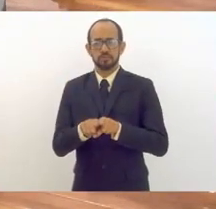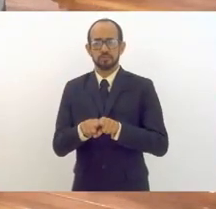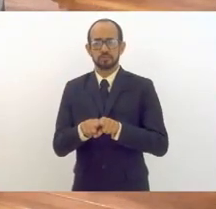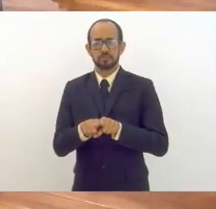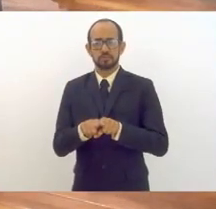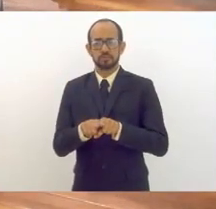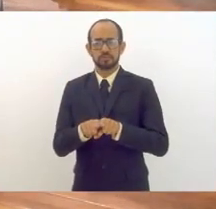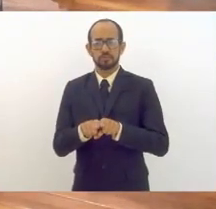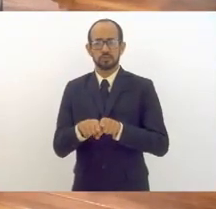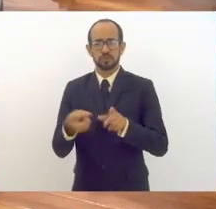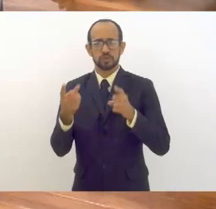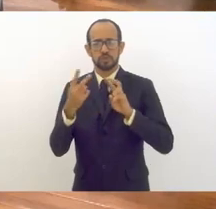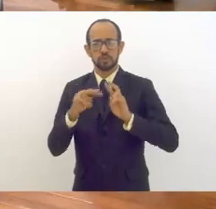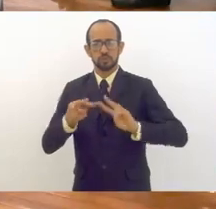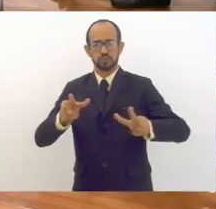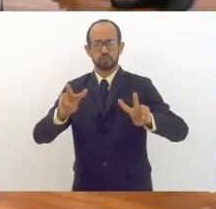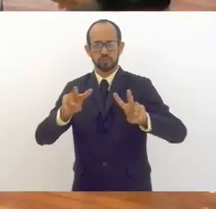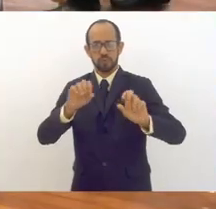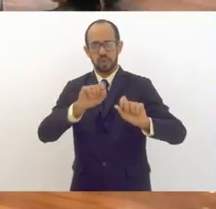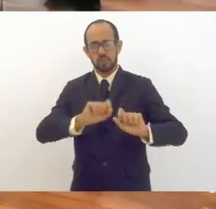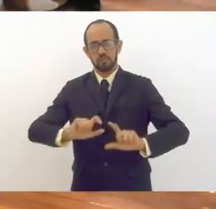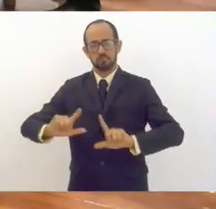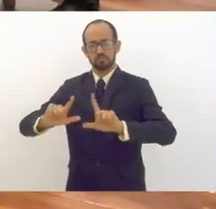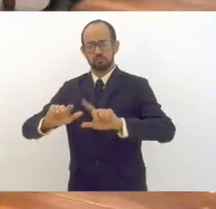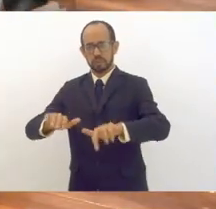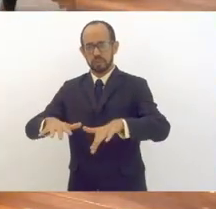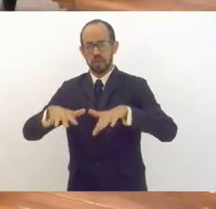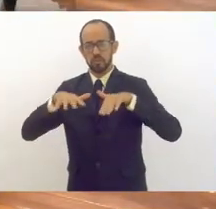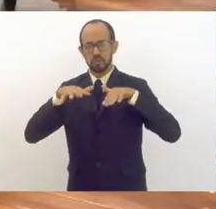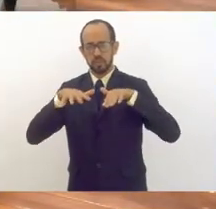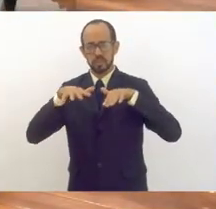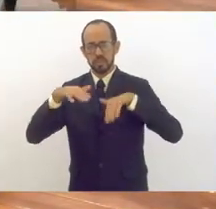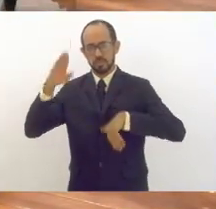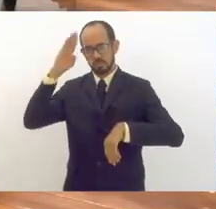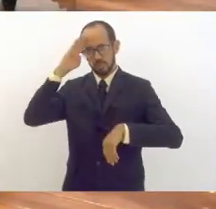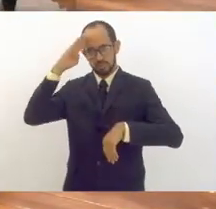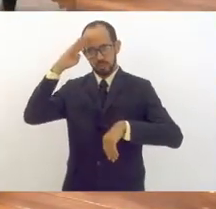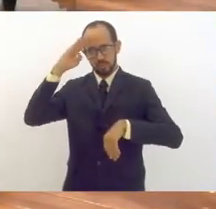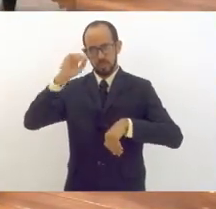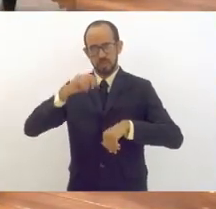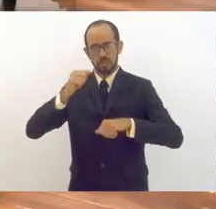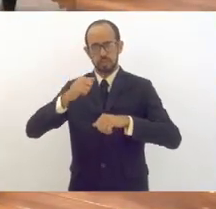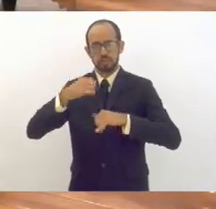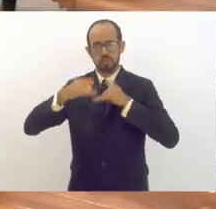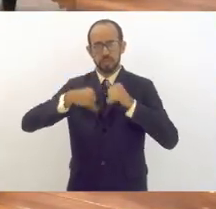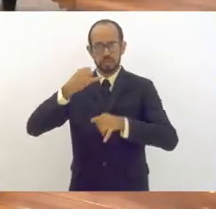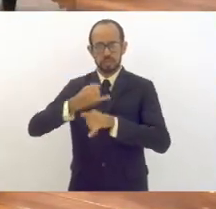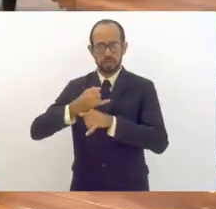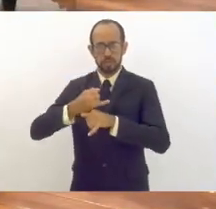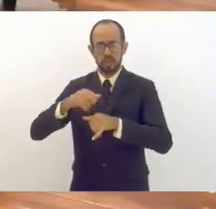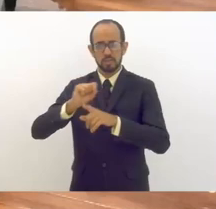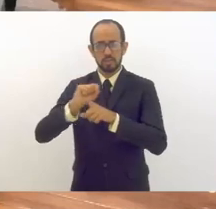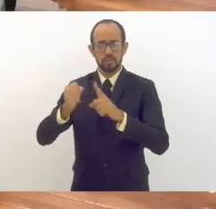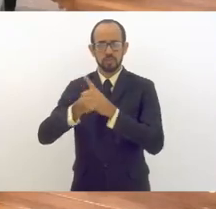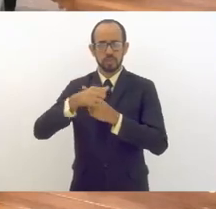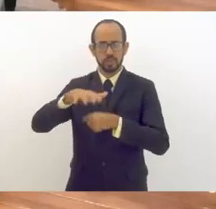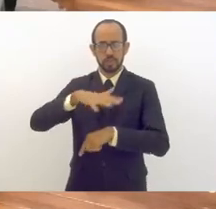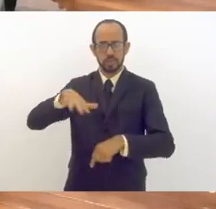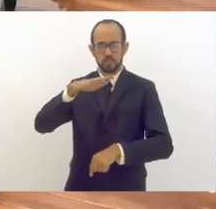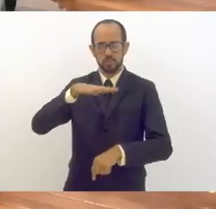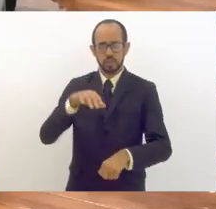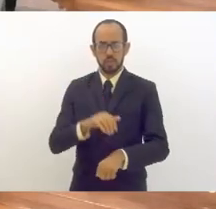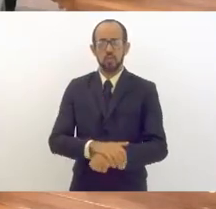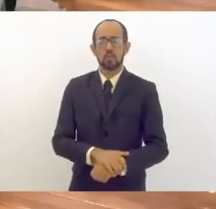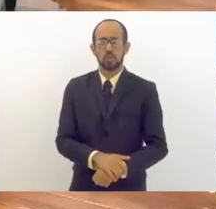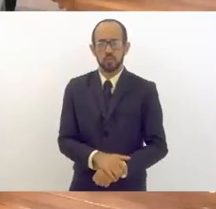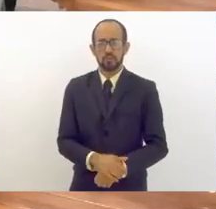que profissionais de educação que assistem essa audiência, principalmente online, a sociedade de maneira geral.